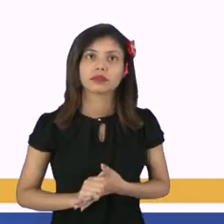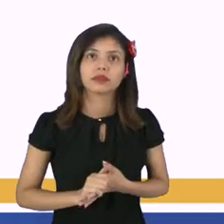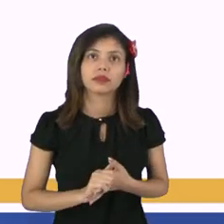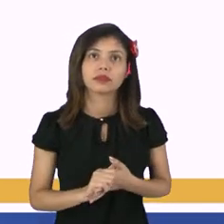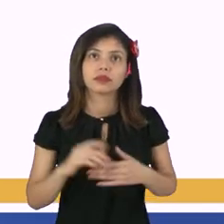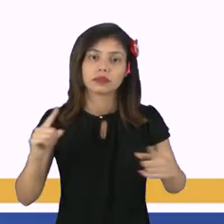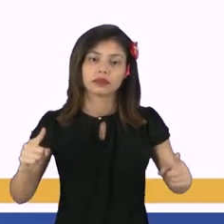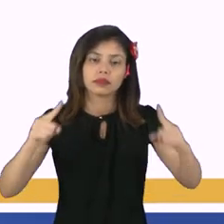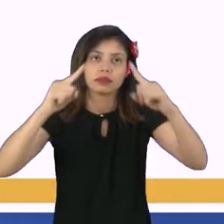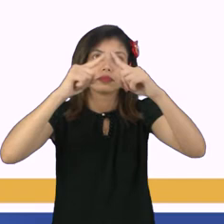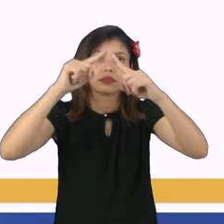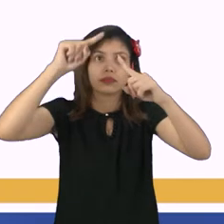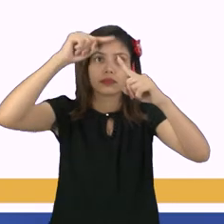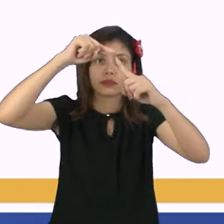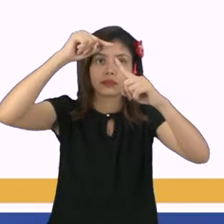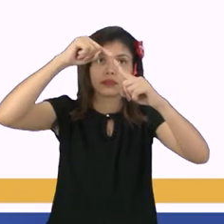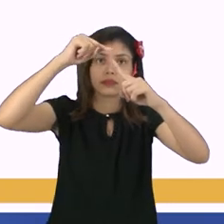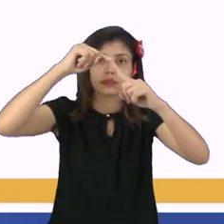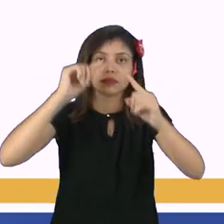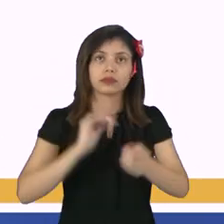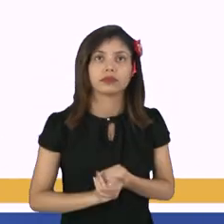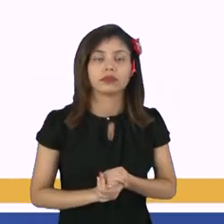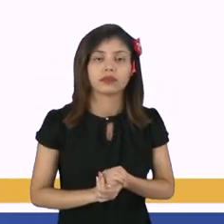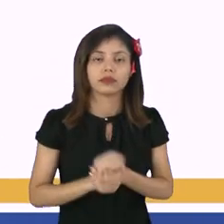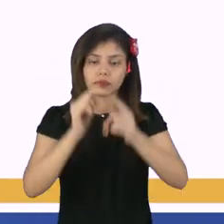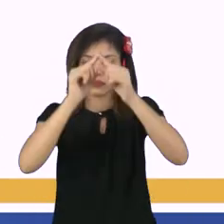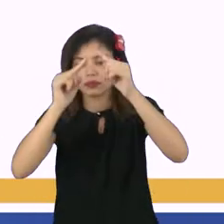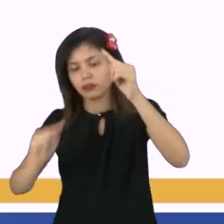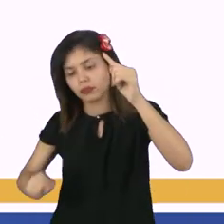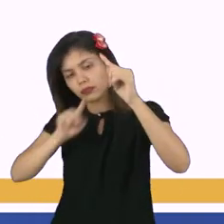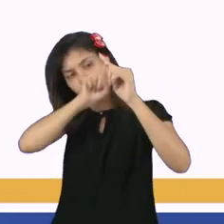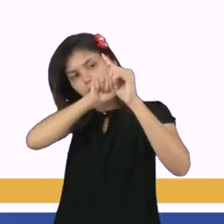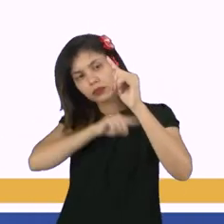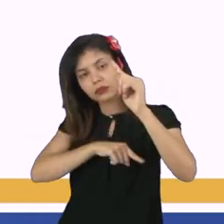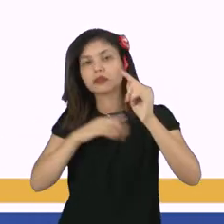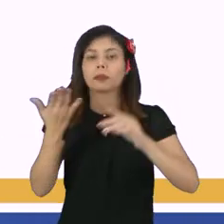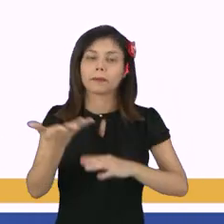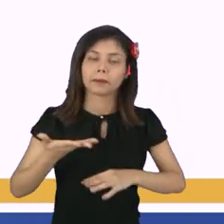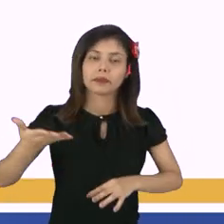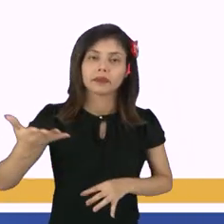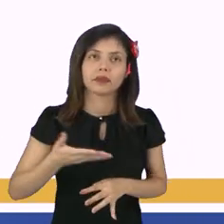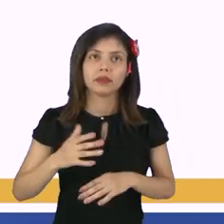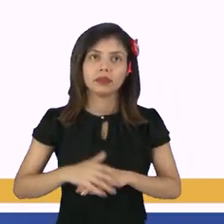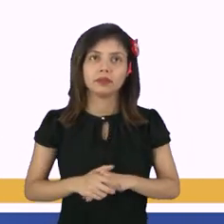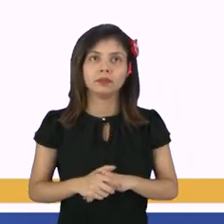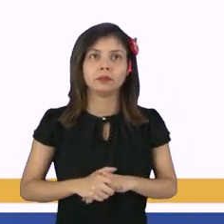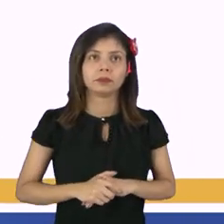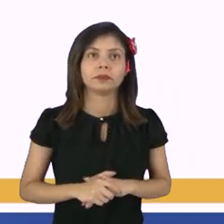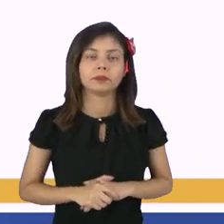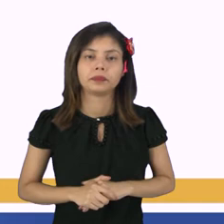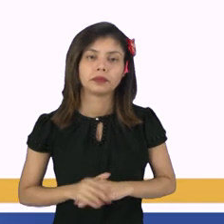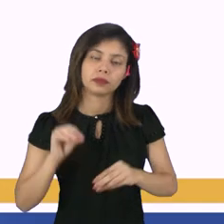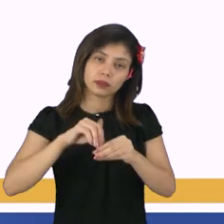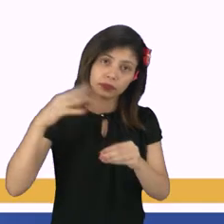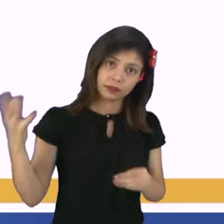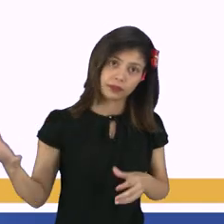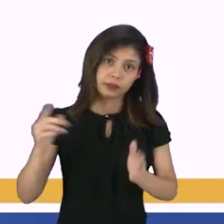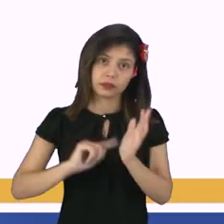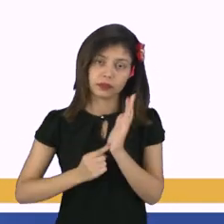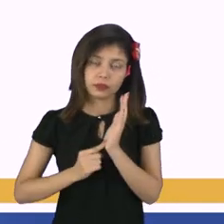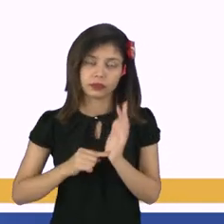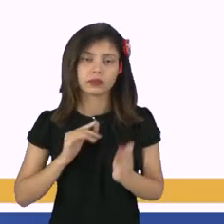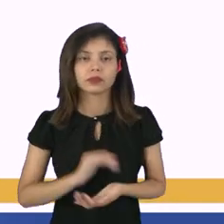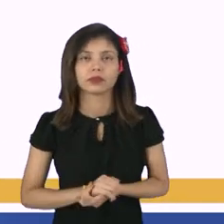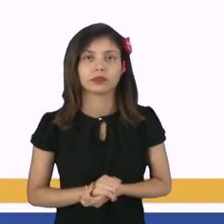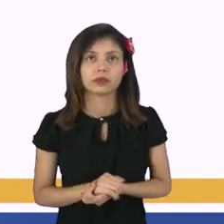só pra Ponta do Obelisco e ela tem um vértice então quando nós temos uma base e o ponto fora dessa base